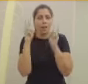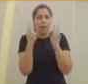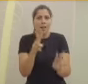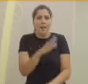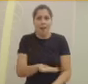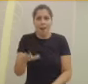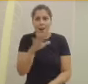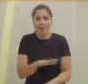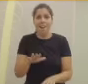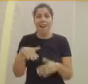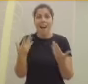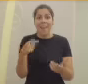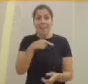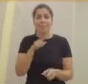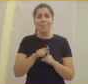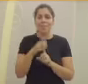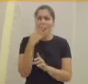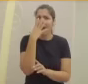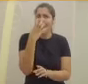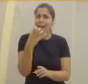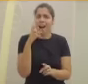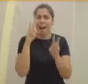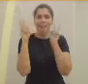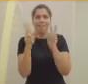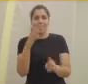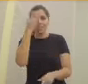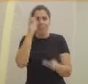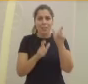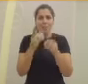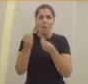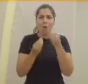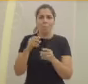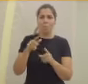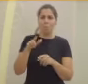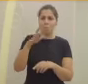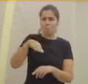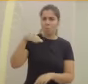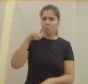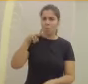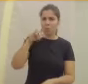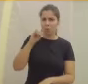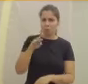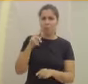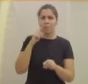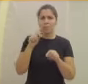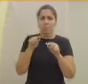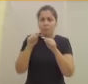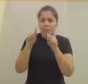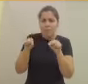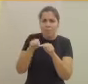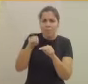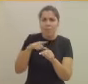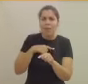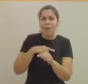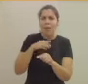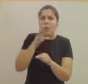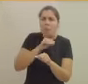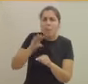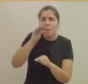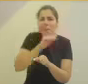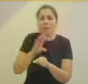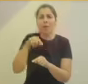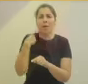contar com mais cores e apetrechos para a atração da atenção da criança, além disso. Para atrair essa atenção, gente conta com